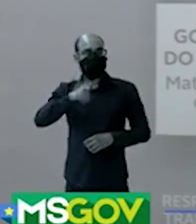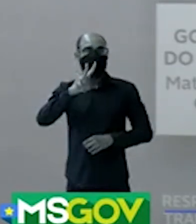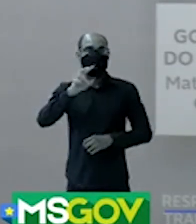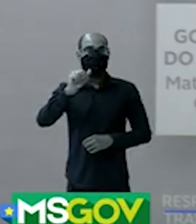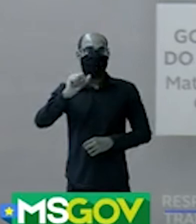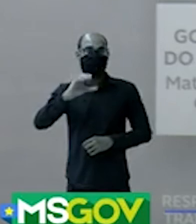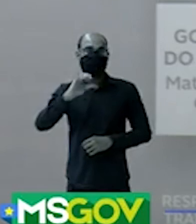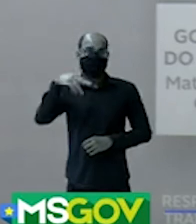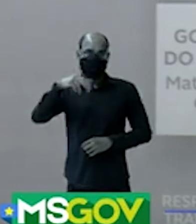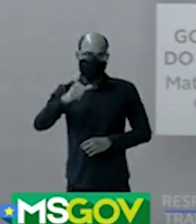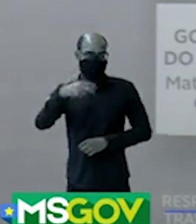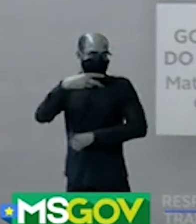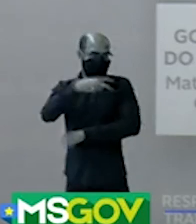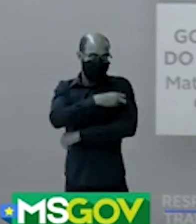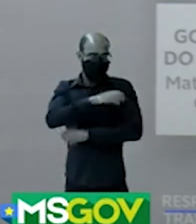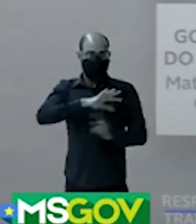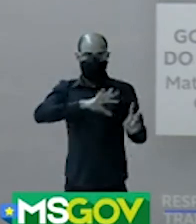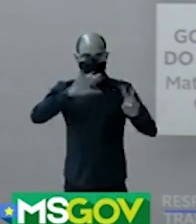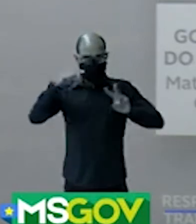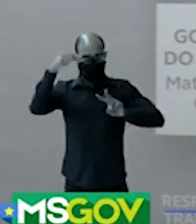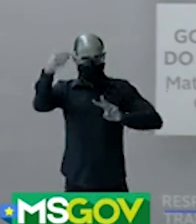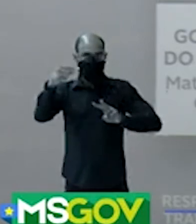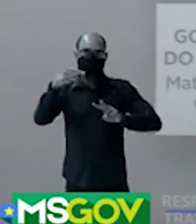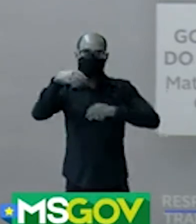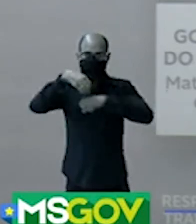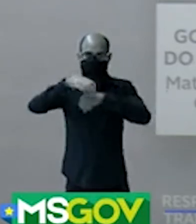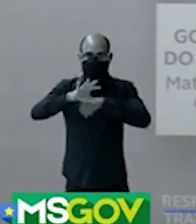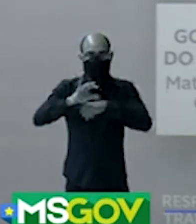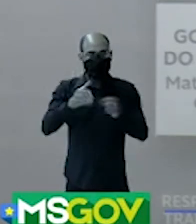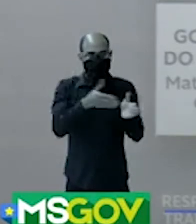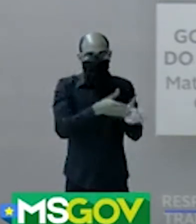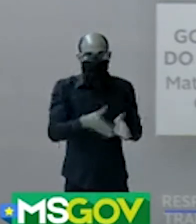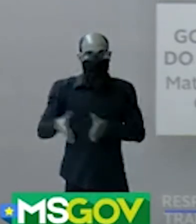gostaria de anunciar na próxima semana se tudo correr bem acredito que vai correr